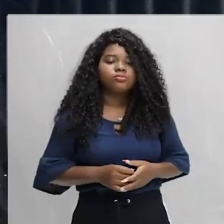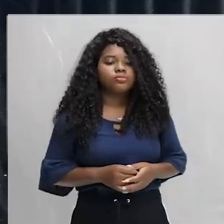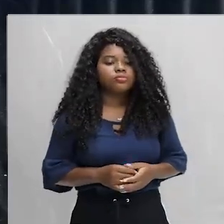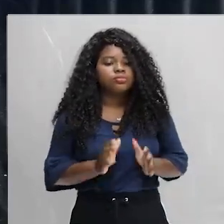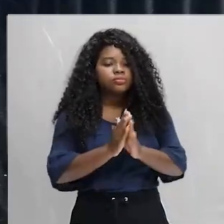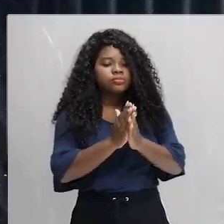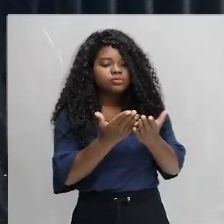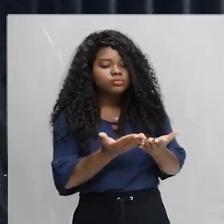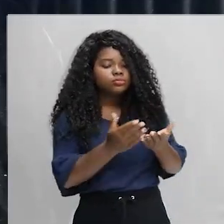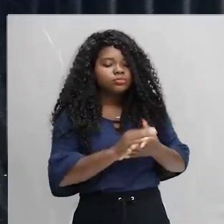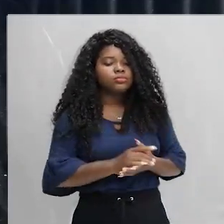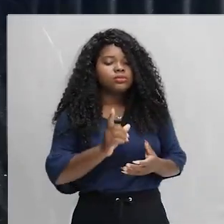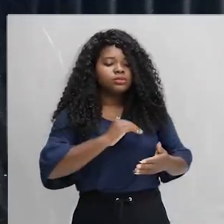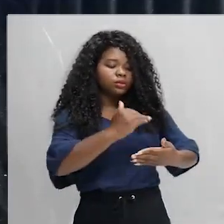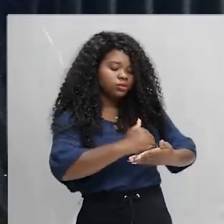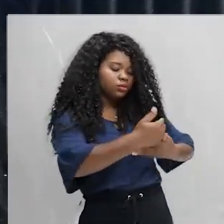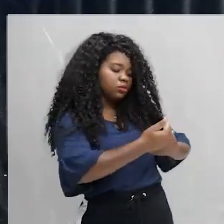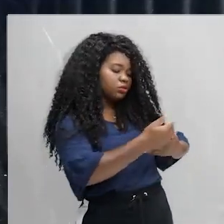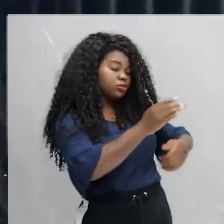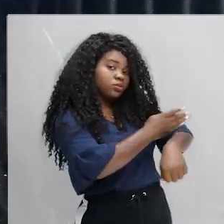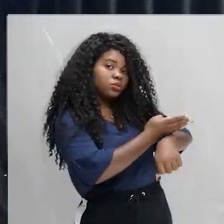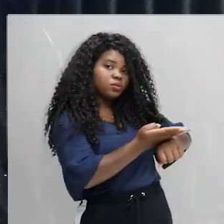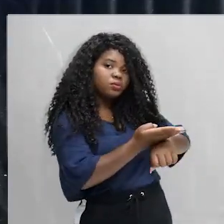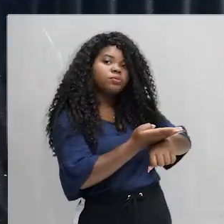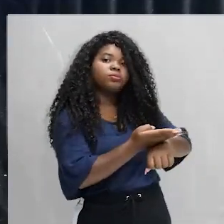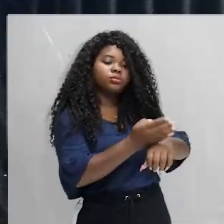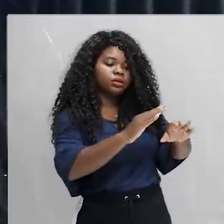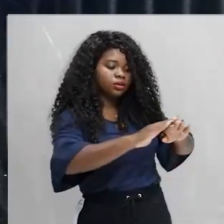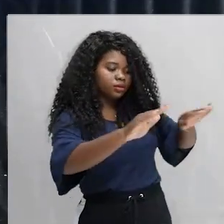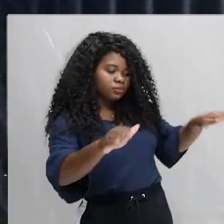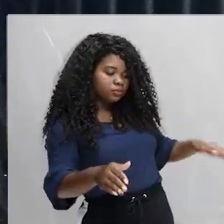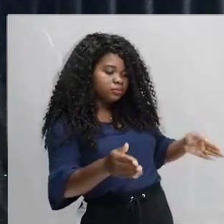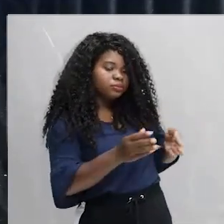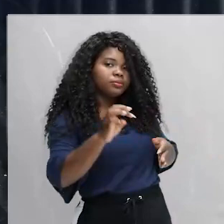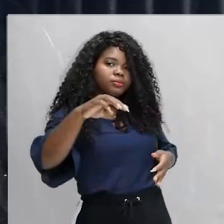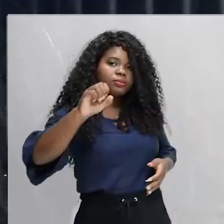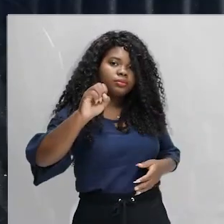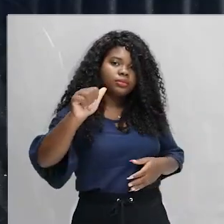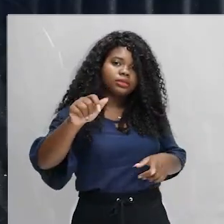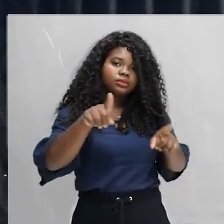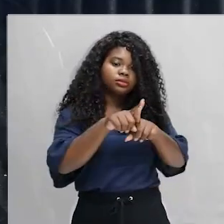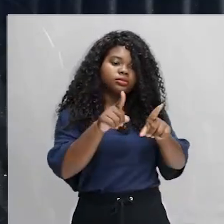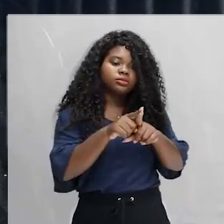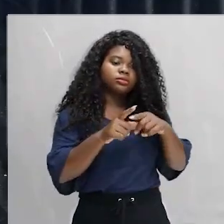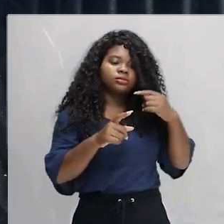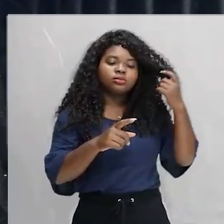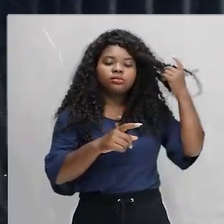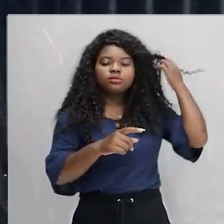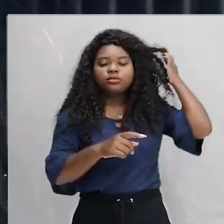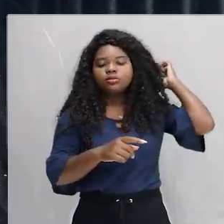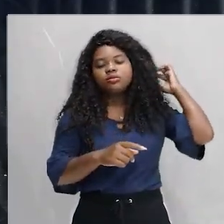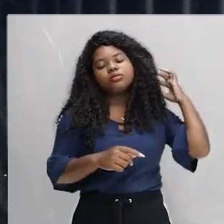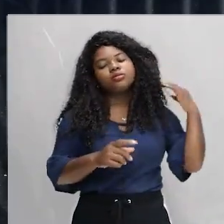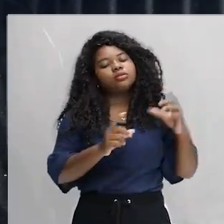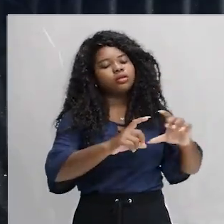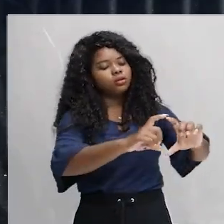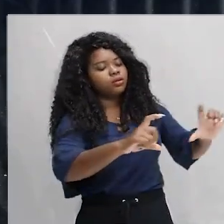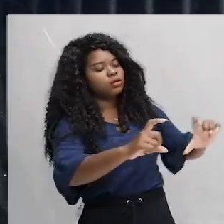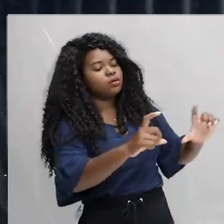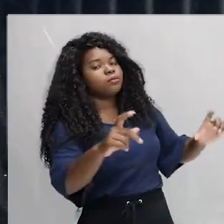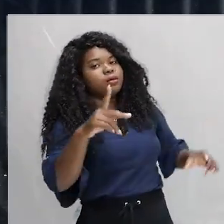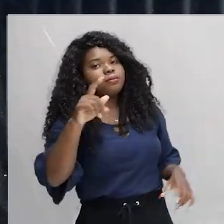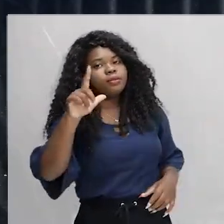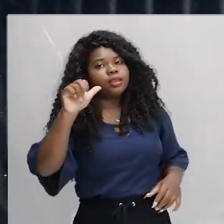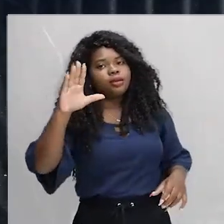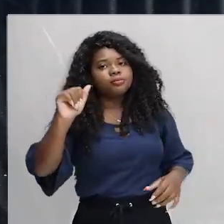um livro. Tem um notebook branco aqui à mesa também. E tem também aqui um identificador, né? Aquela plaquinha com